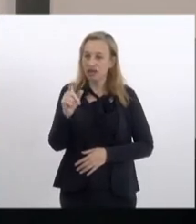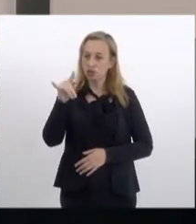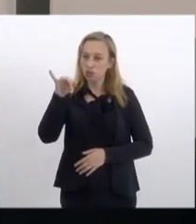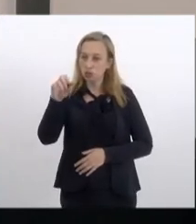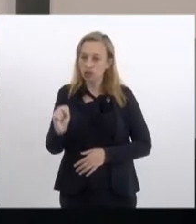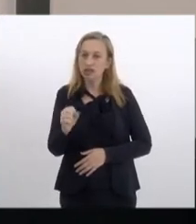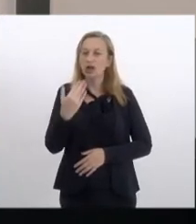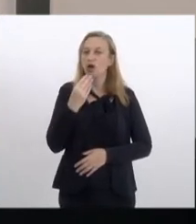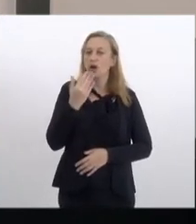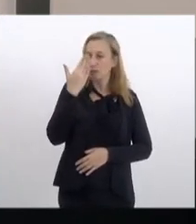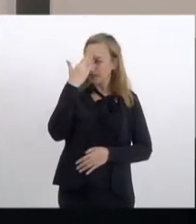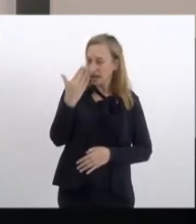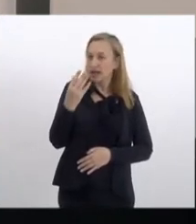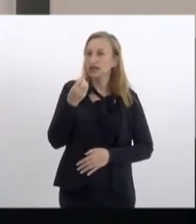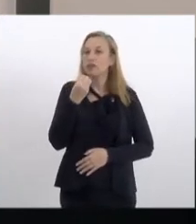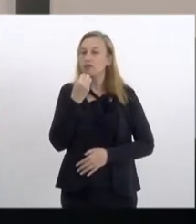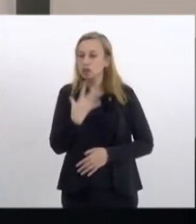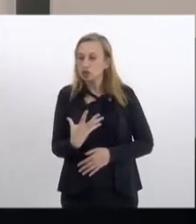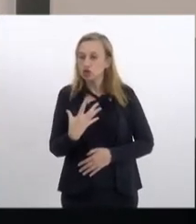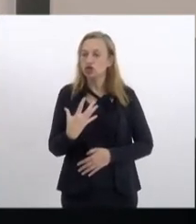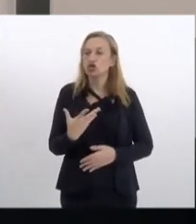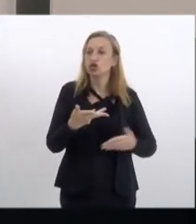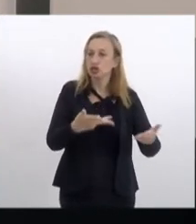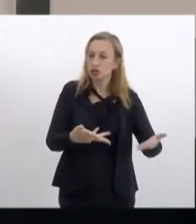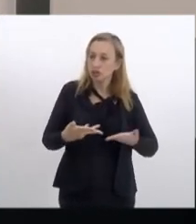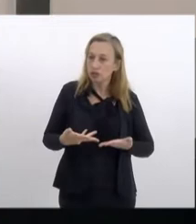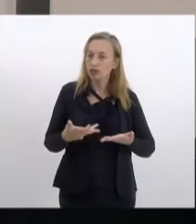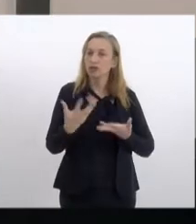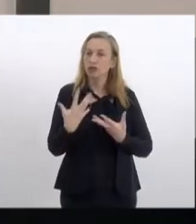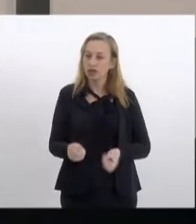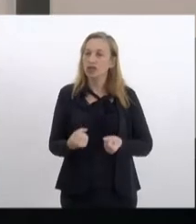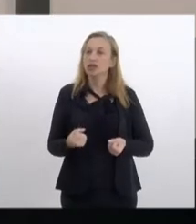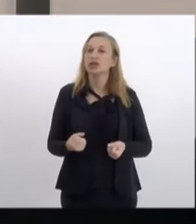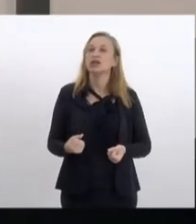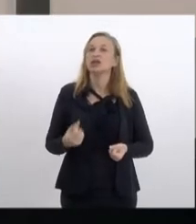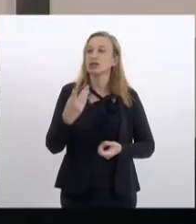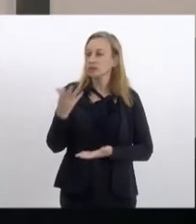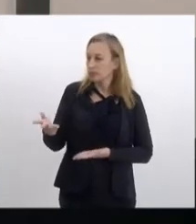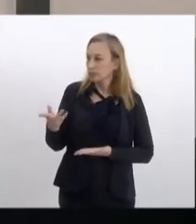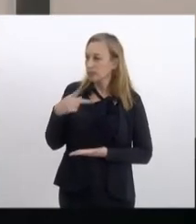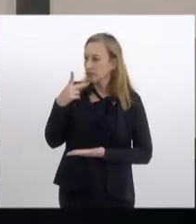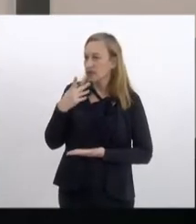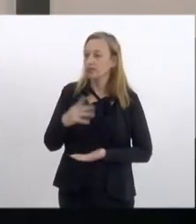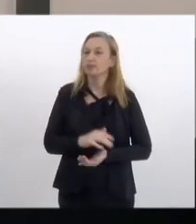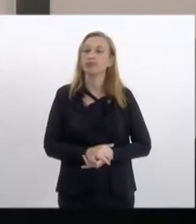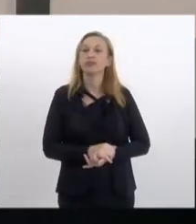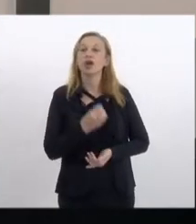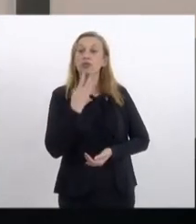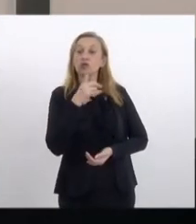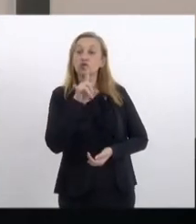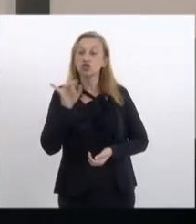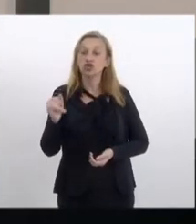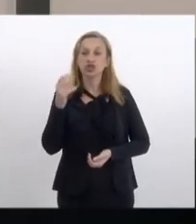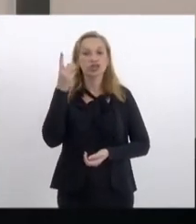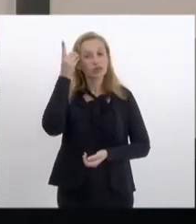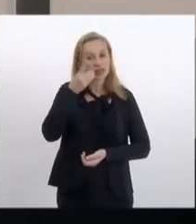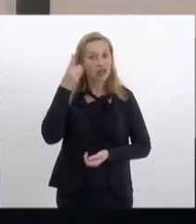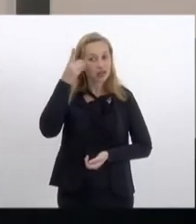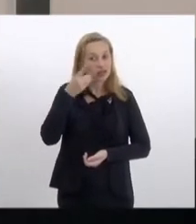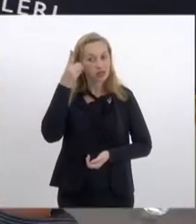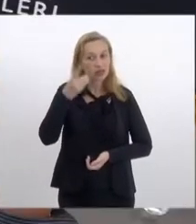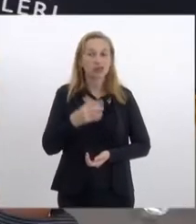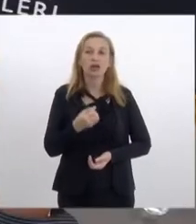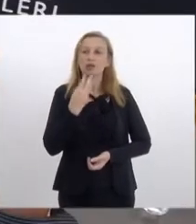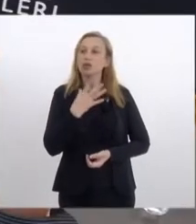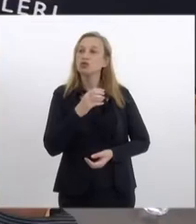bom dia. Obrigado pelo convite aceito e a palavra está com a senhora. Bom dia, deputado. Bom dia.